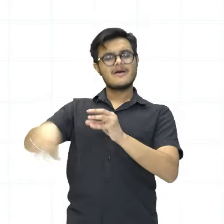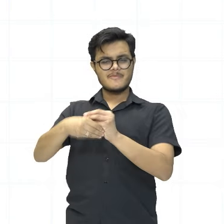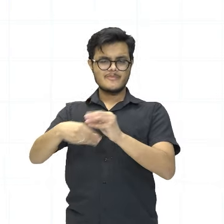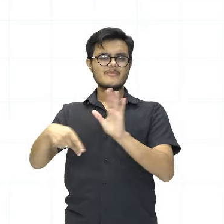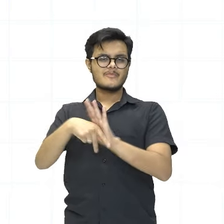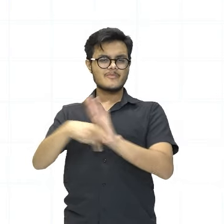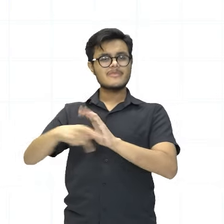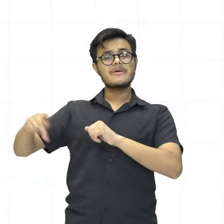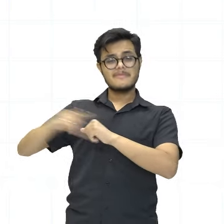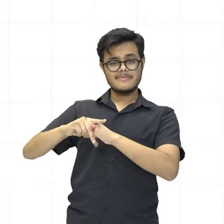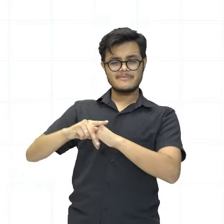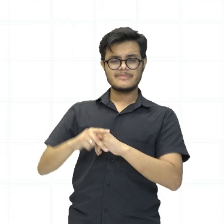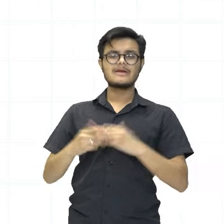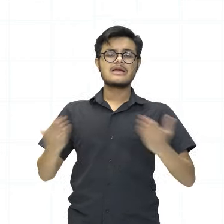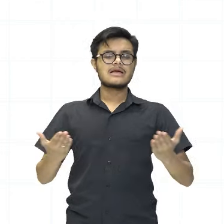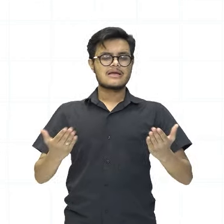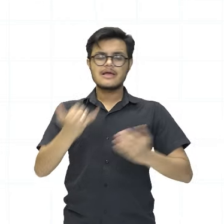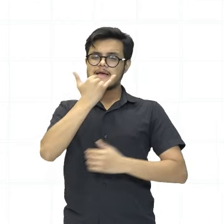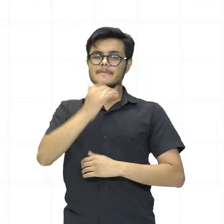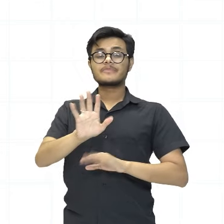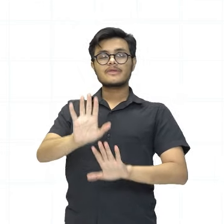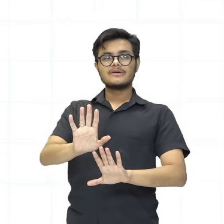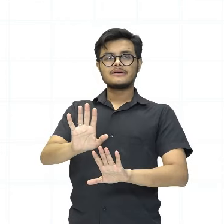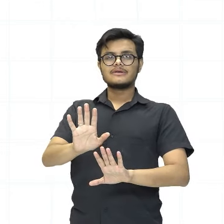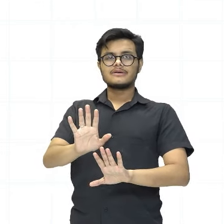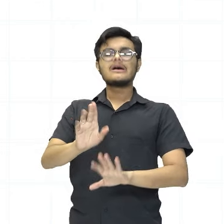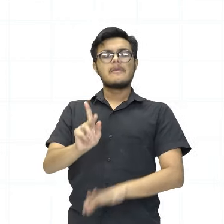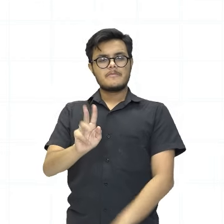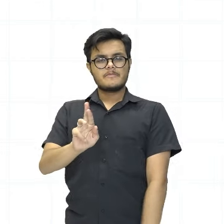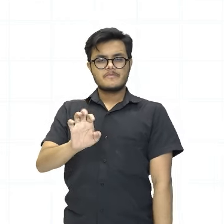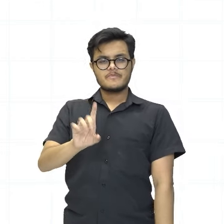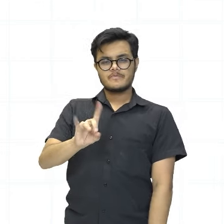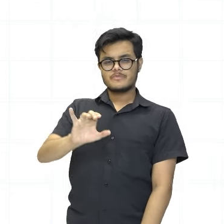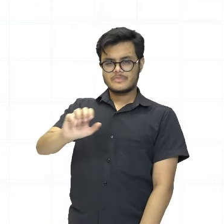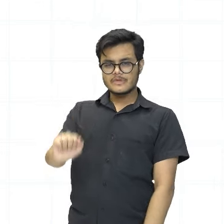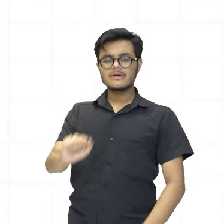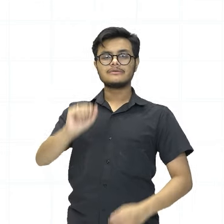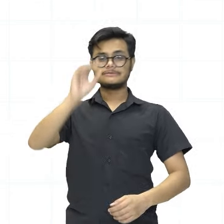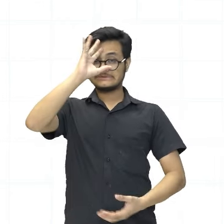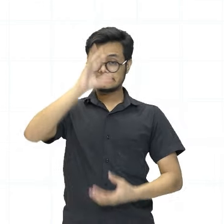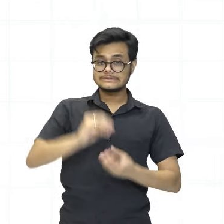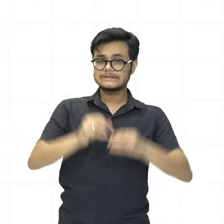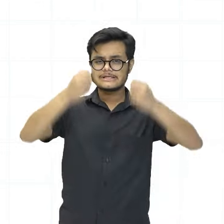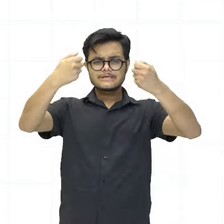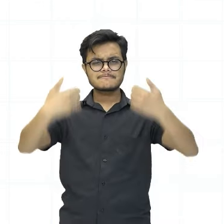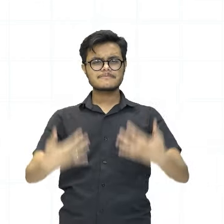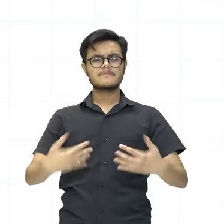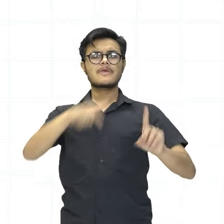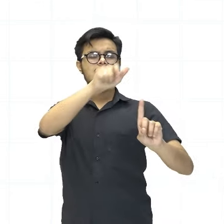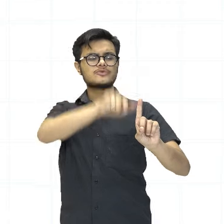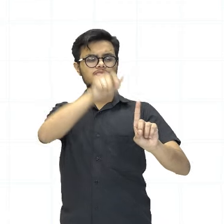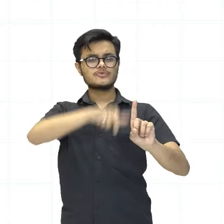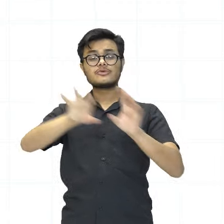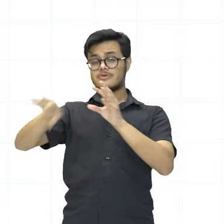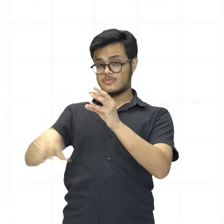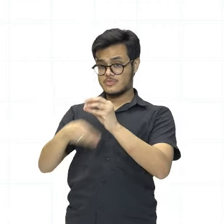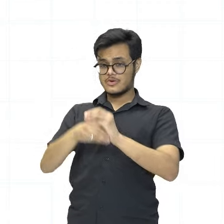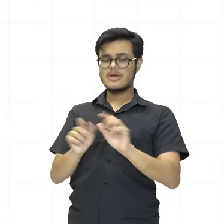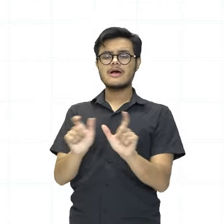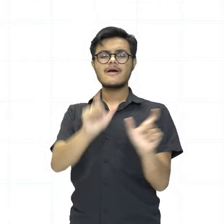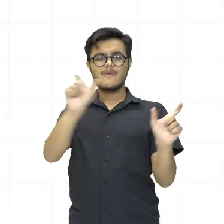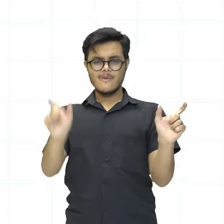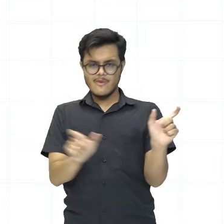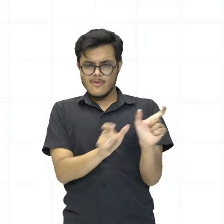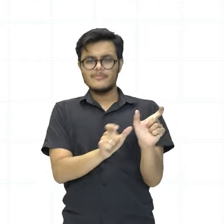de ajuda Ok Ok então até aí nós recapitulando o entendimento sobre sujeito e sobre predicado